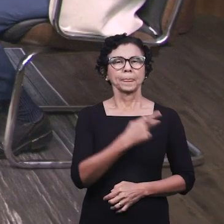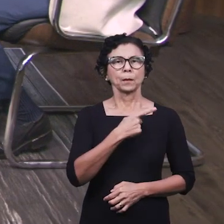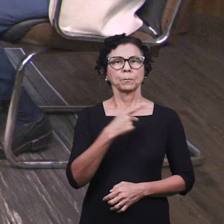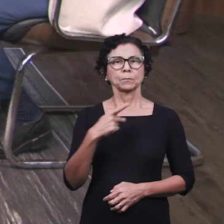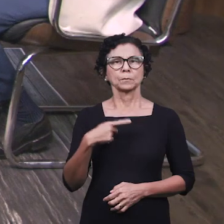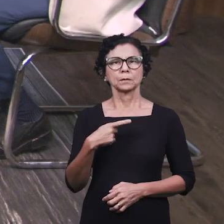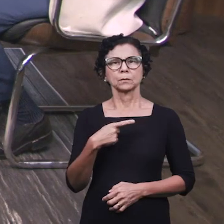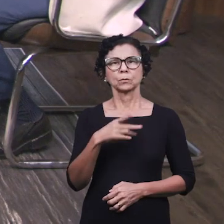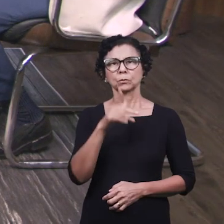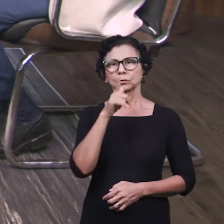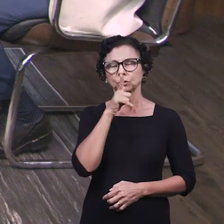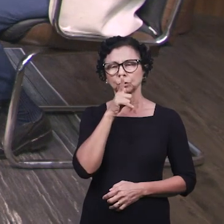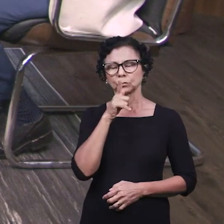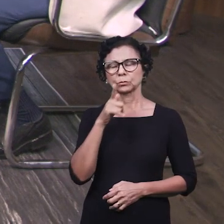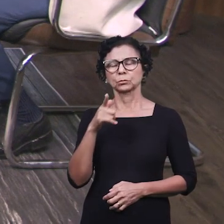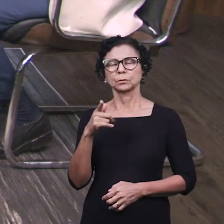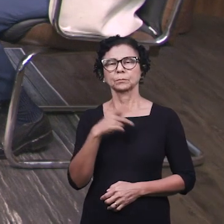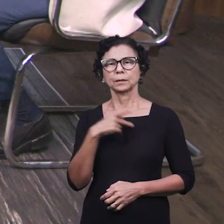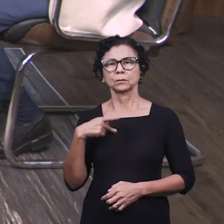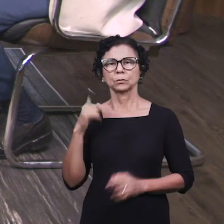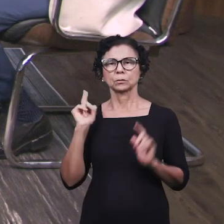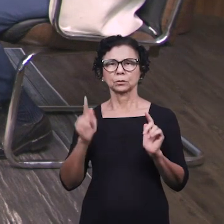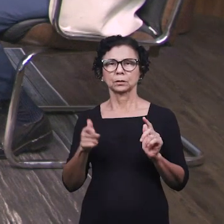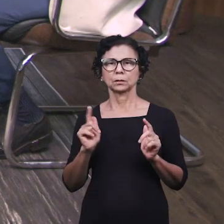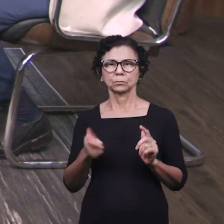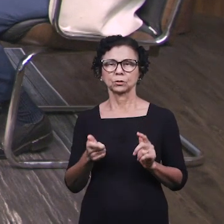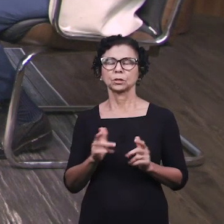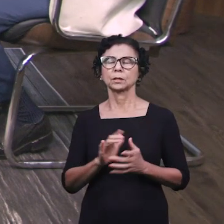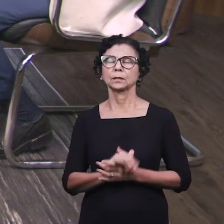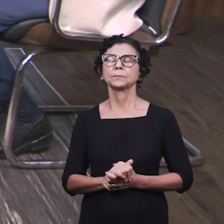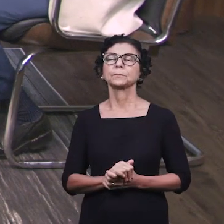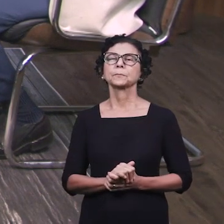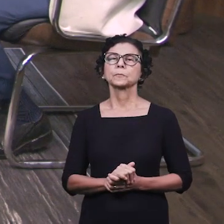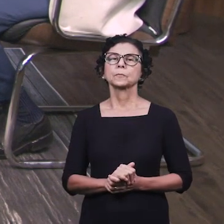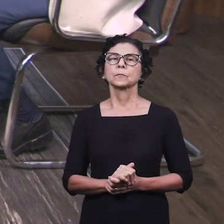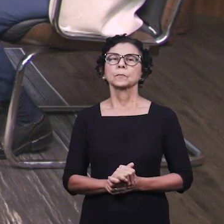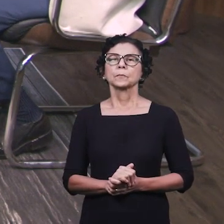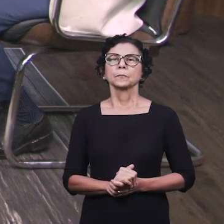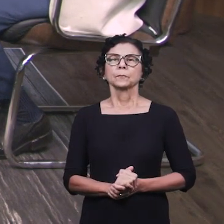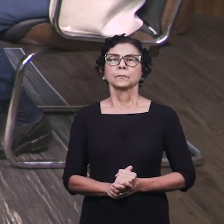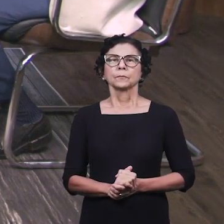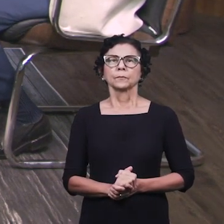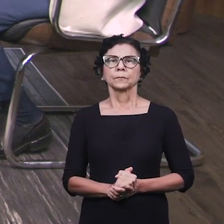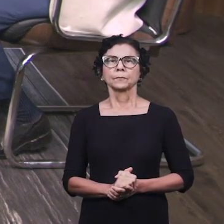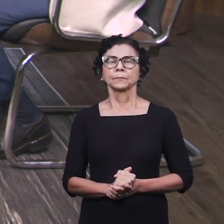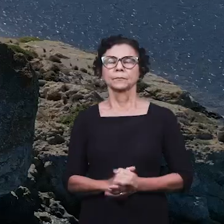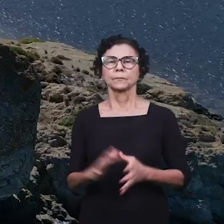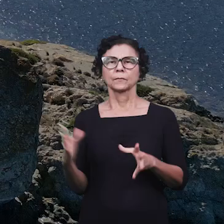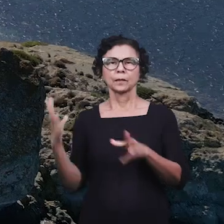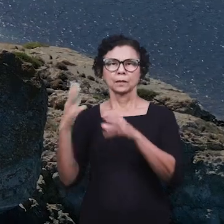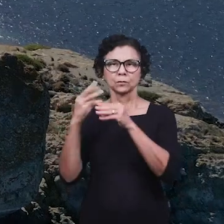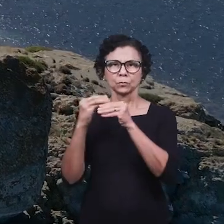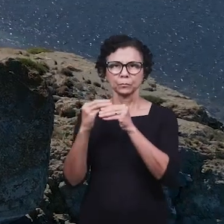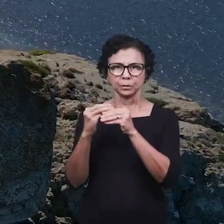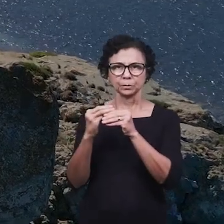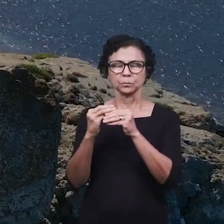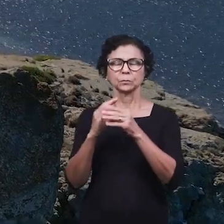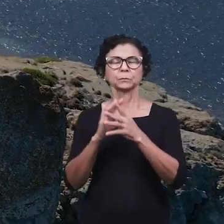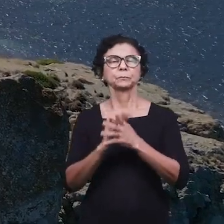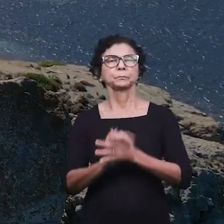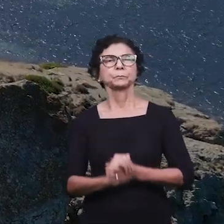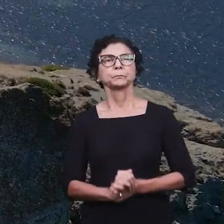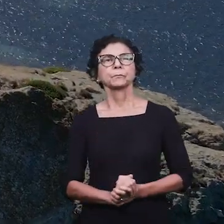Gilson aqui, o pastor Gedeuti finalizou. Nós estamos chegando ao final dessa edição, né?